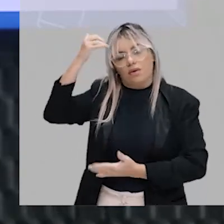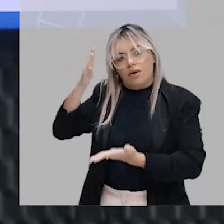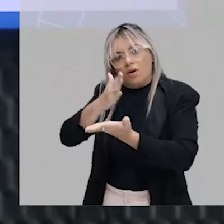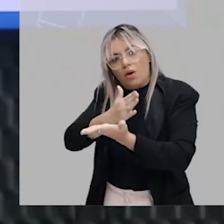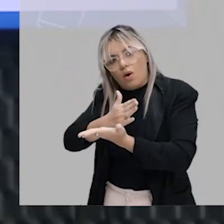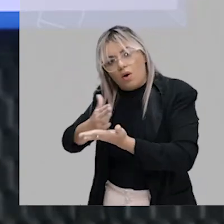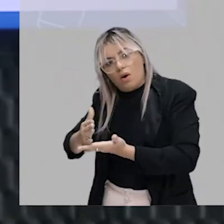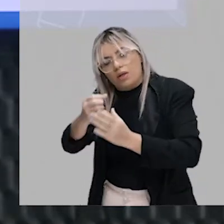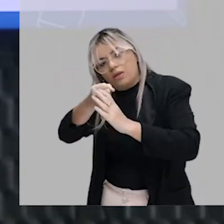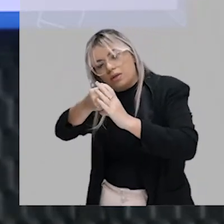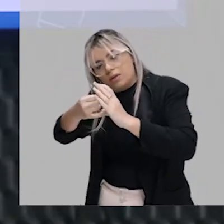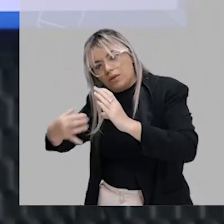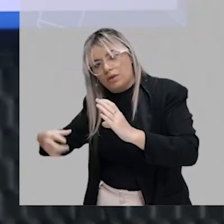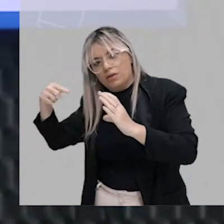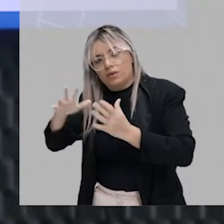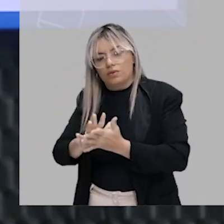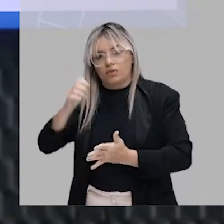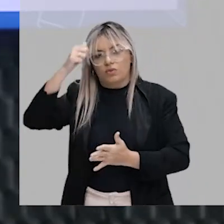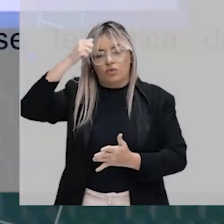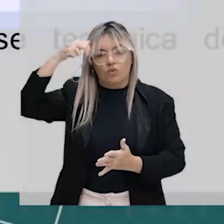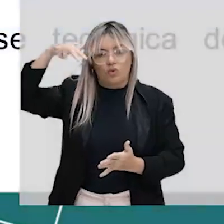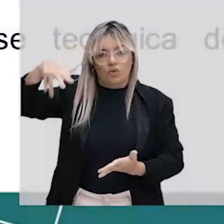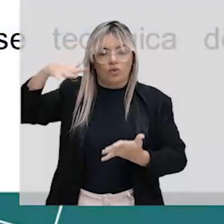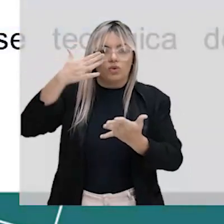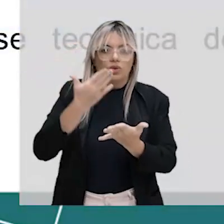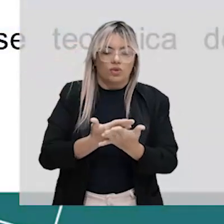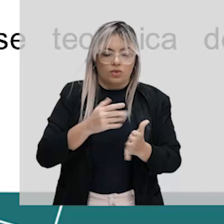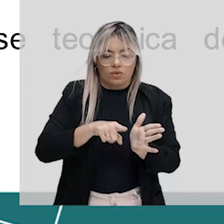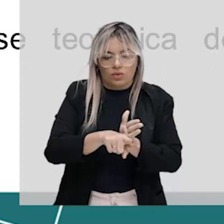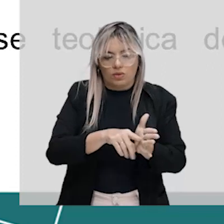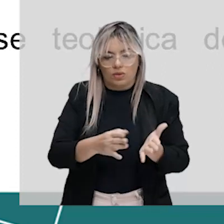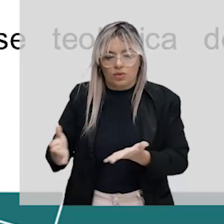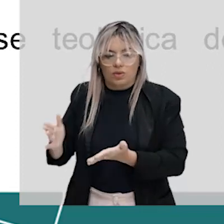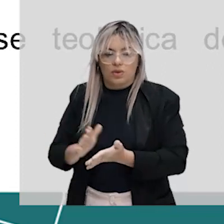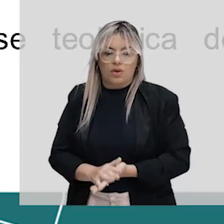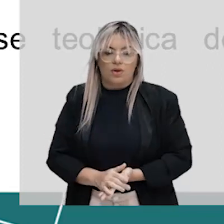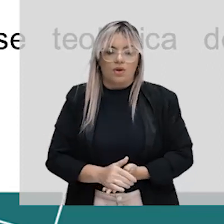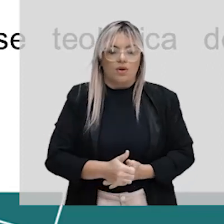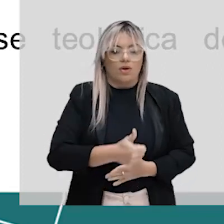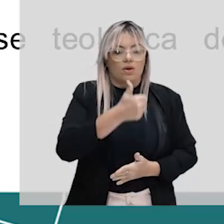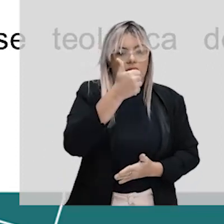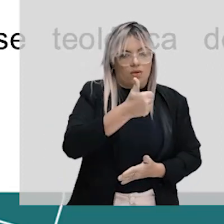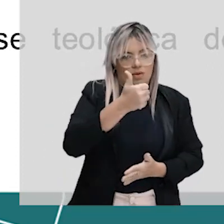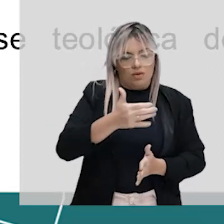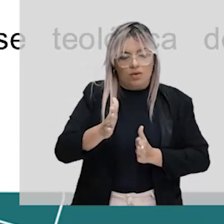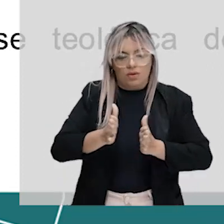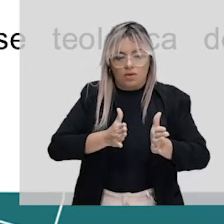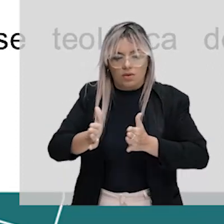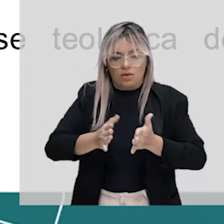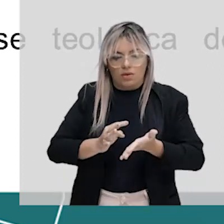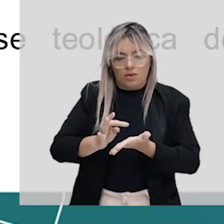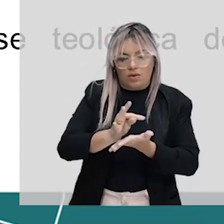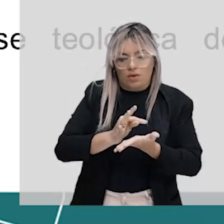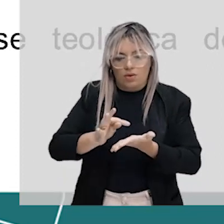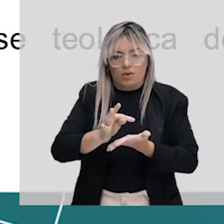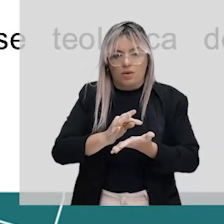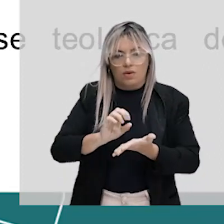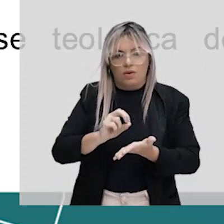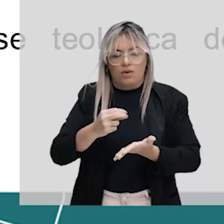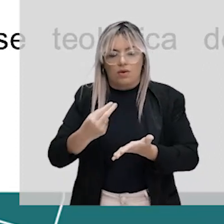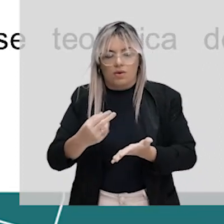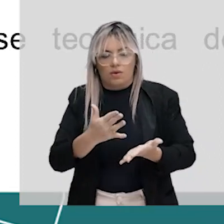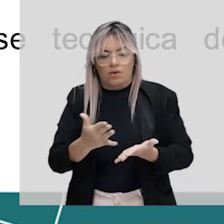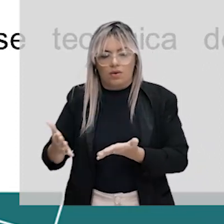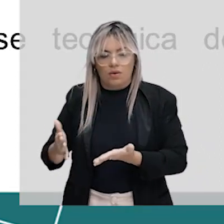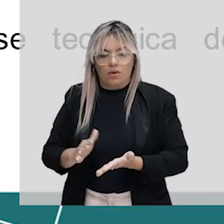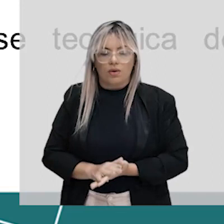dessa perspectiva do Augusto Comte. Primeiro estágio, estágio teológico, ou